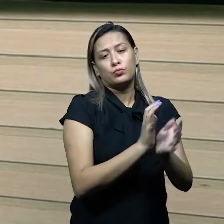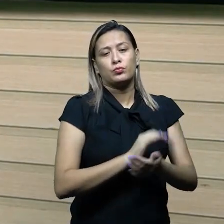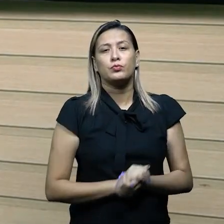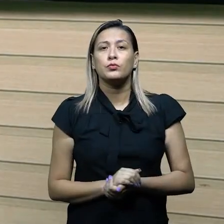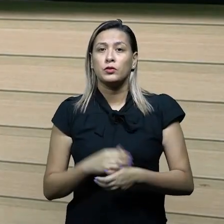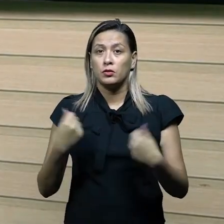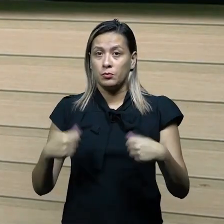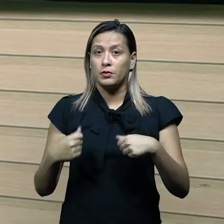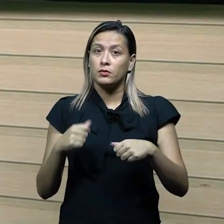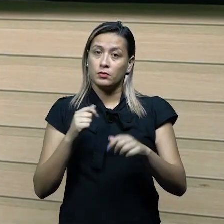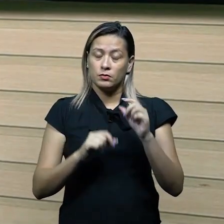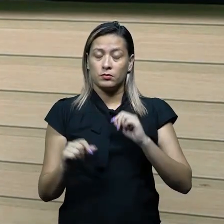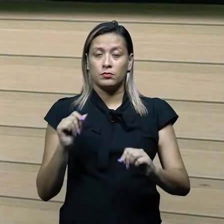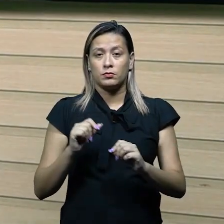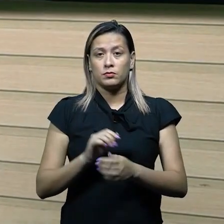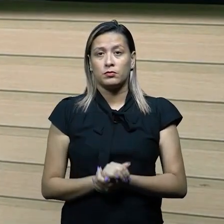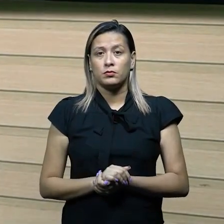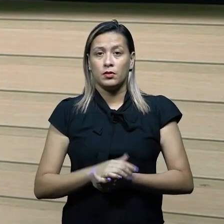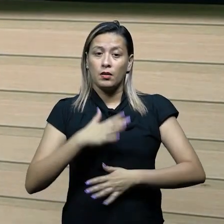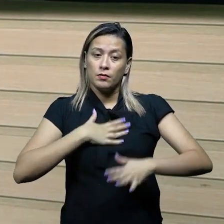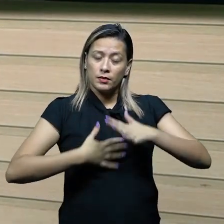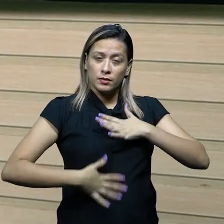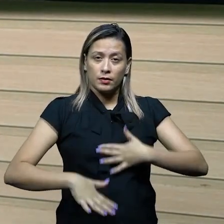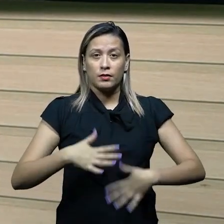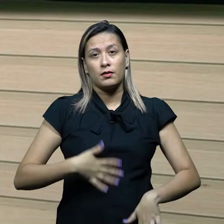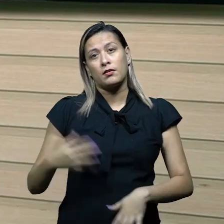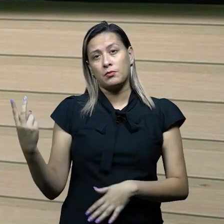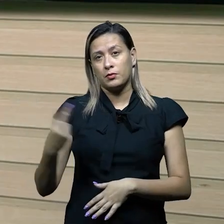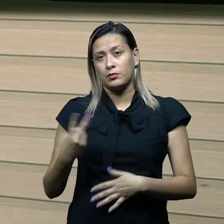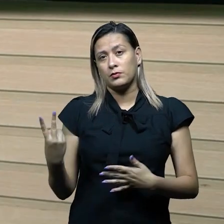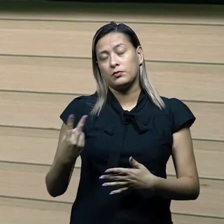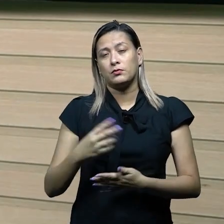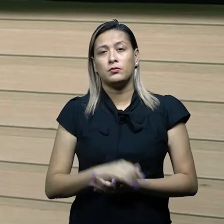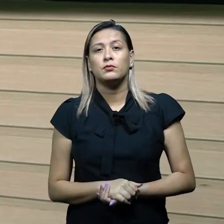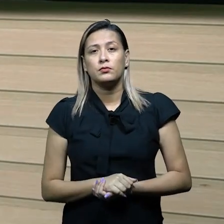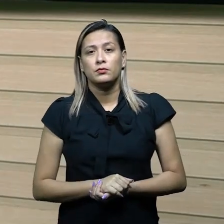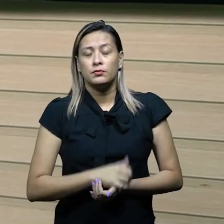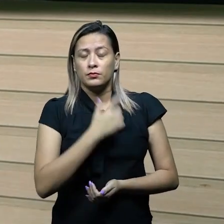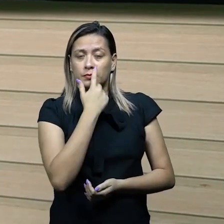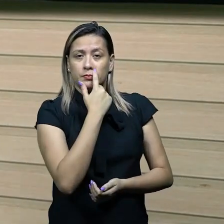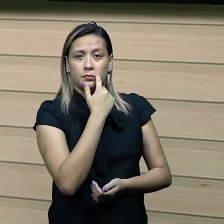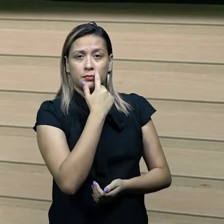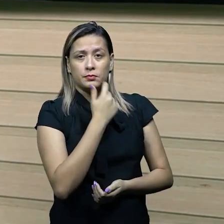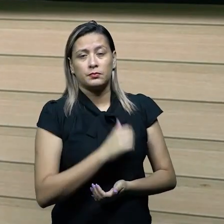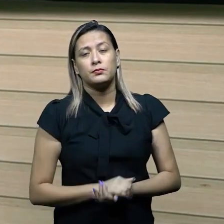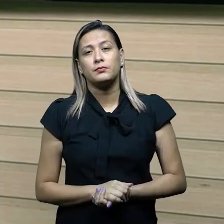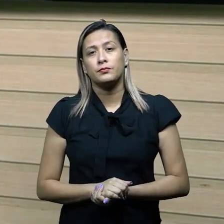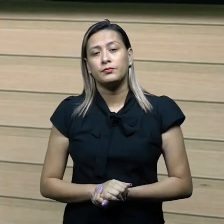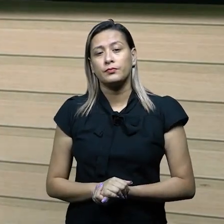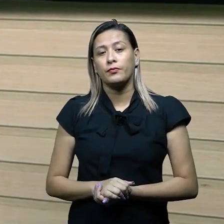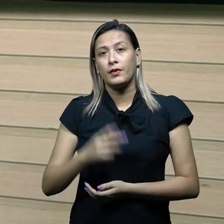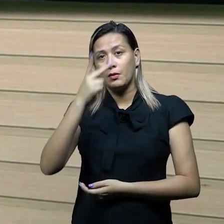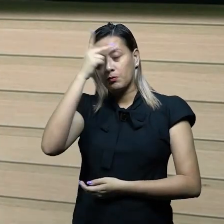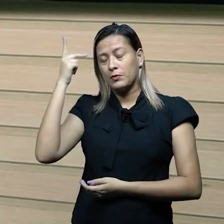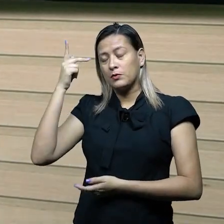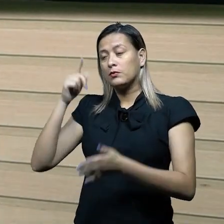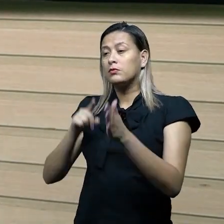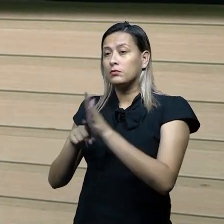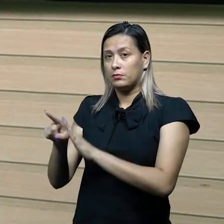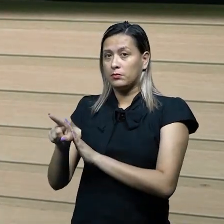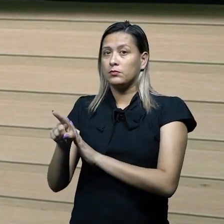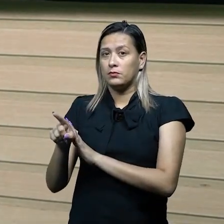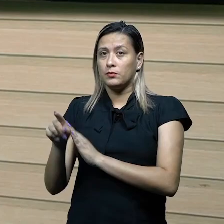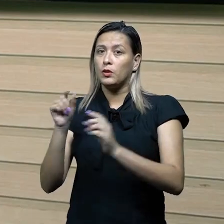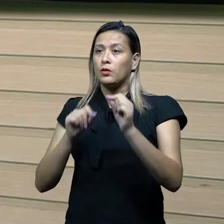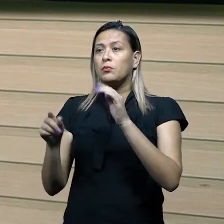grupão. Dica importante para o entrevistador e para o entrevistado. O entrevistador tem que estar calmo. E o entrevistador também. Não adianta o entrevistado estar calmo, o entrevistador